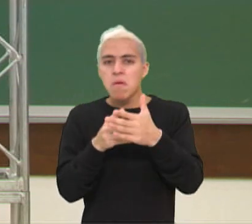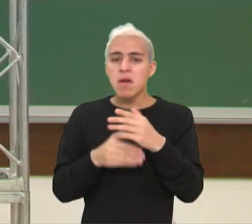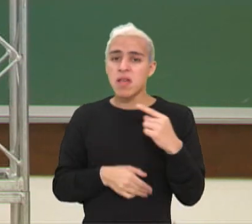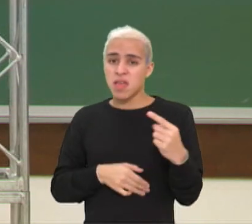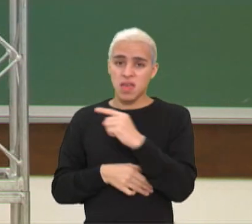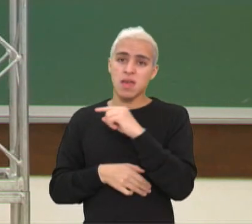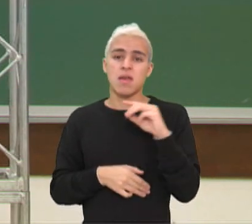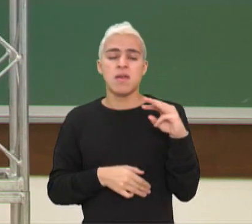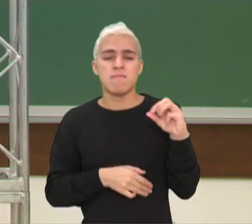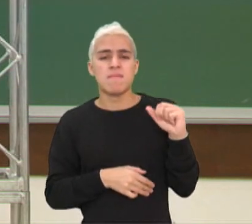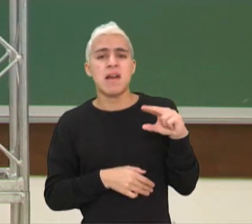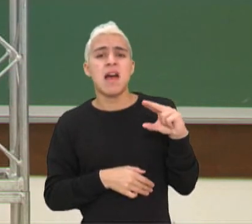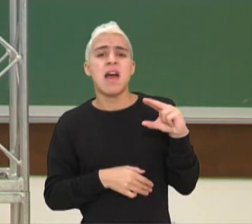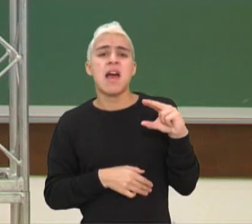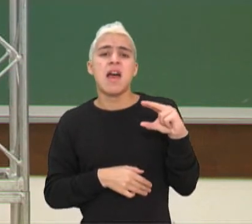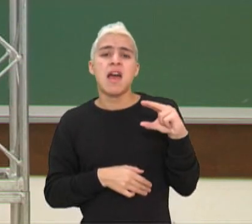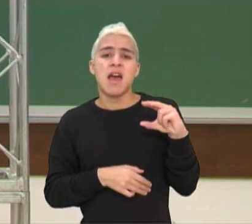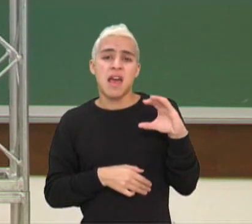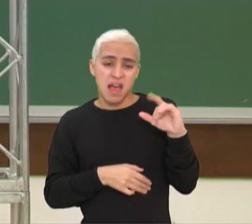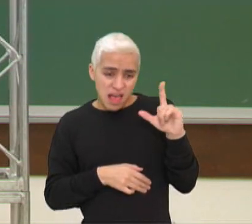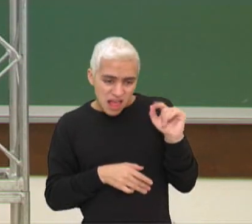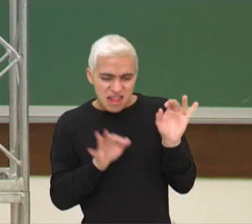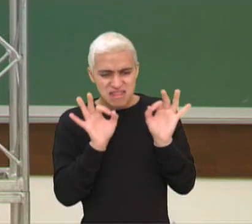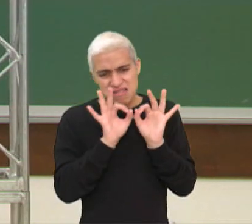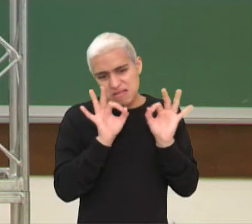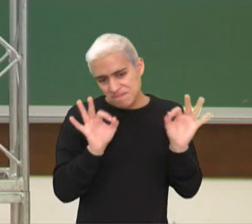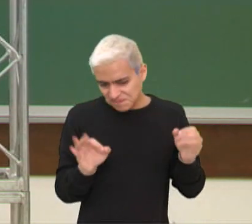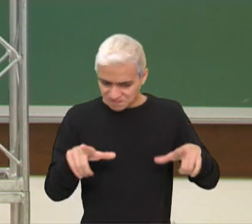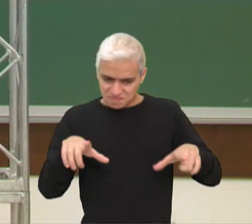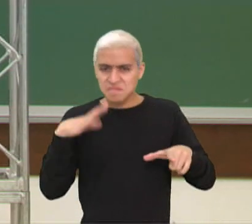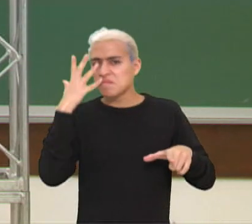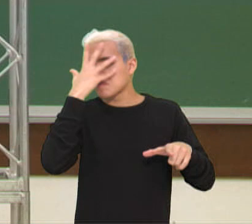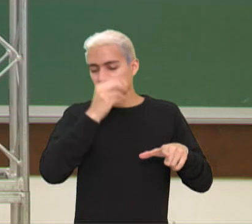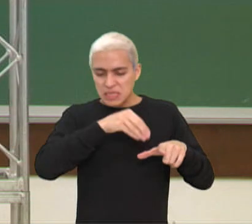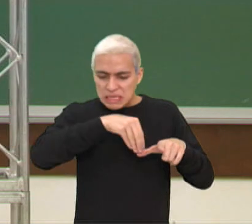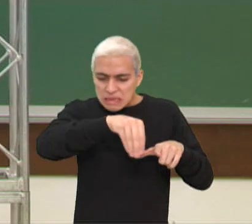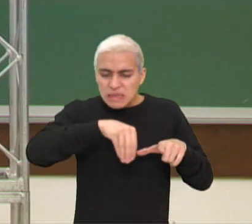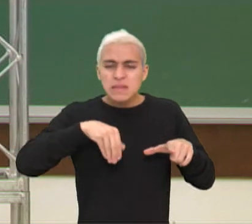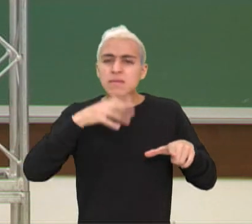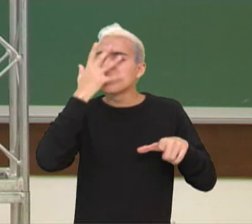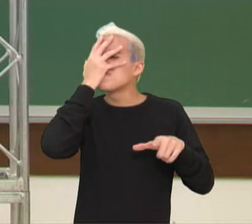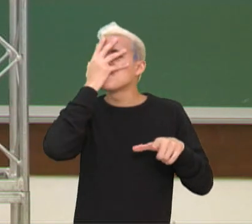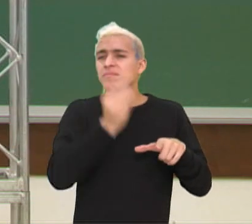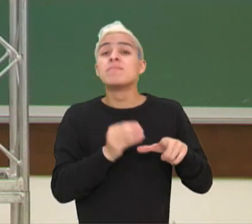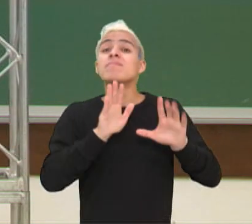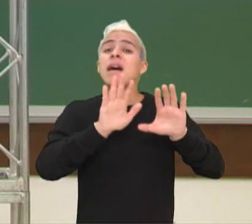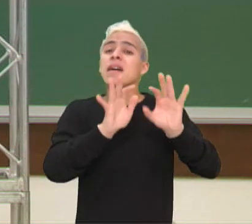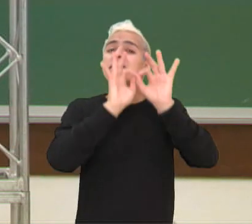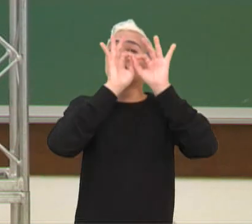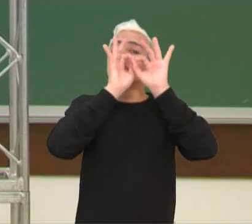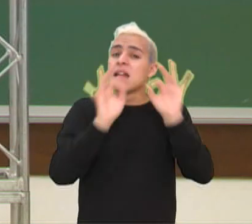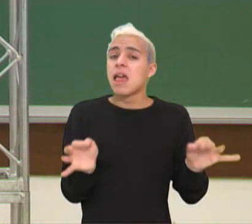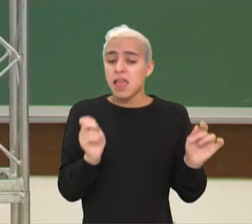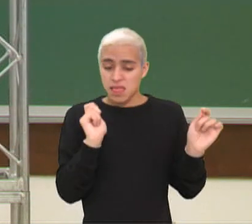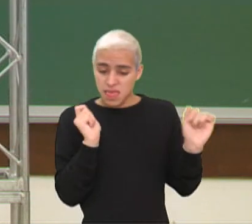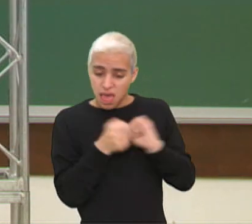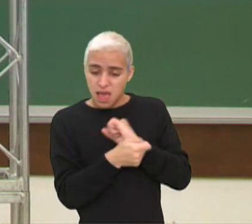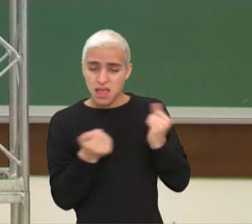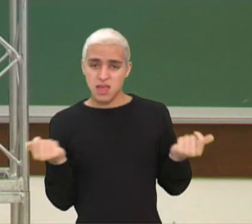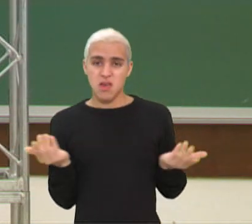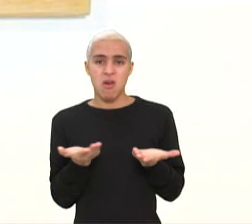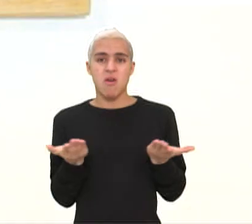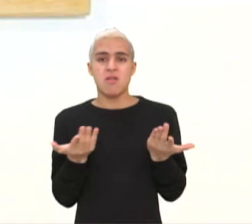é simples, ele tem o tabuleiro, é um tabuleiro bonito, as pecinhas bonitas, mas ele é um jogo assim simples e que pode ser adaptado para o nosso dia de